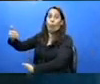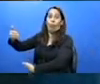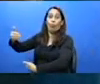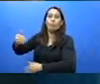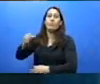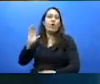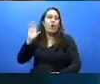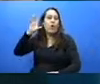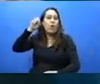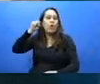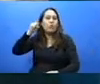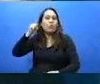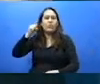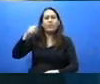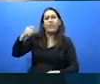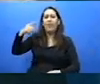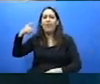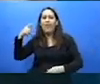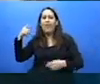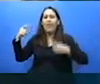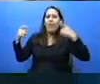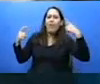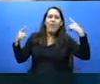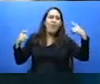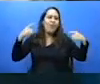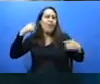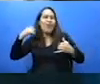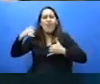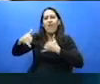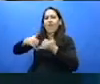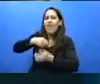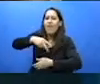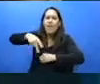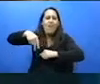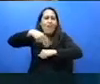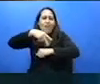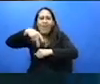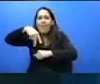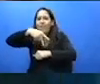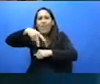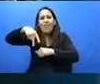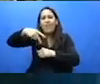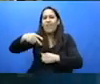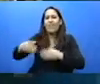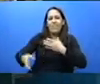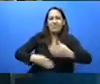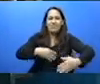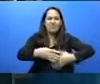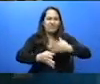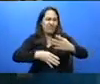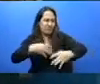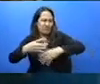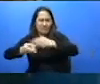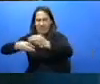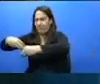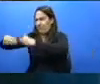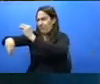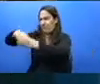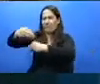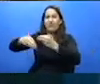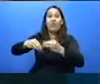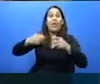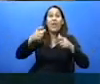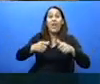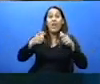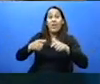ouvir músicas no último volume e bagunçar tudo. O porão era um tipo de território cercado